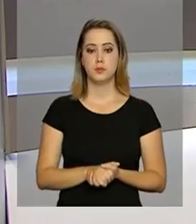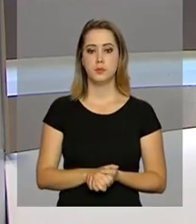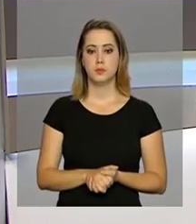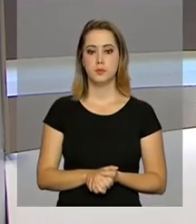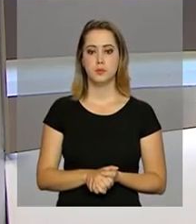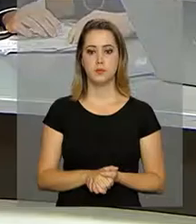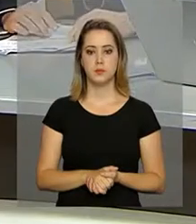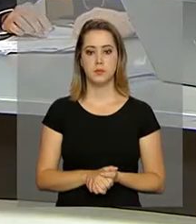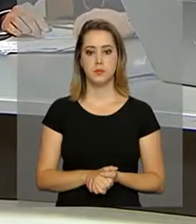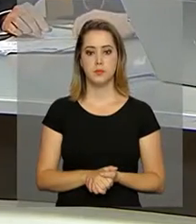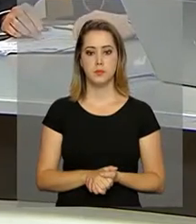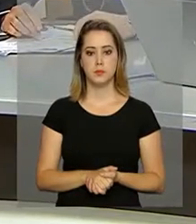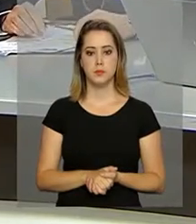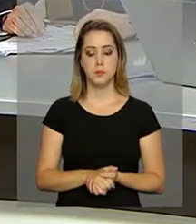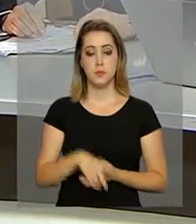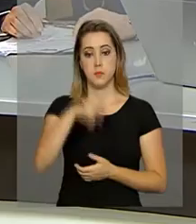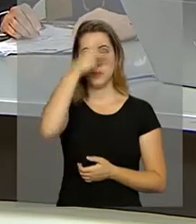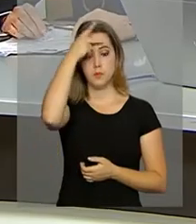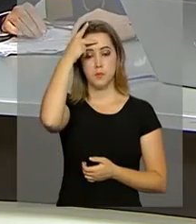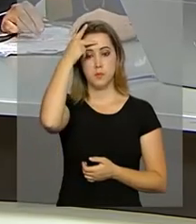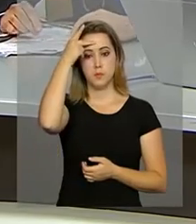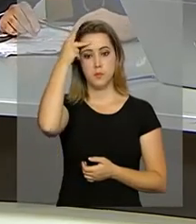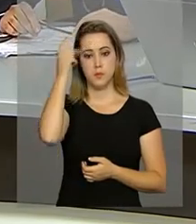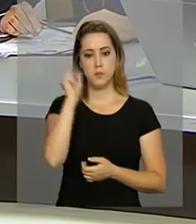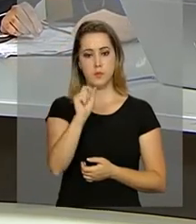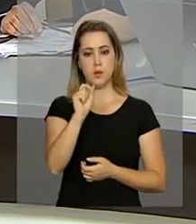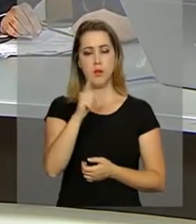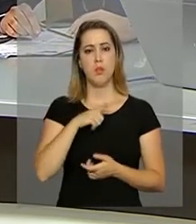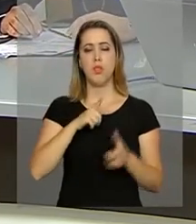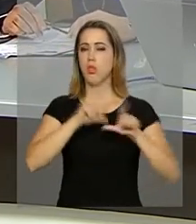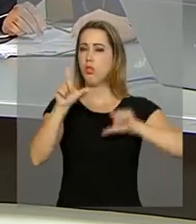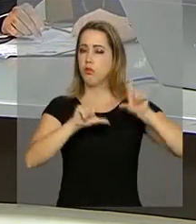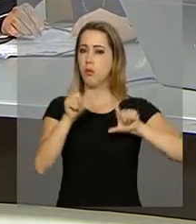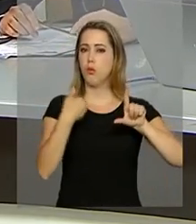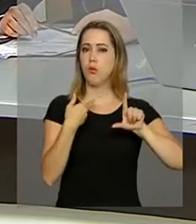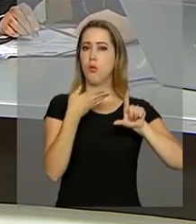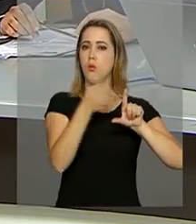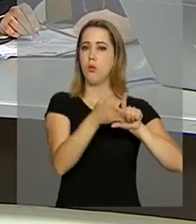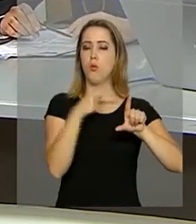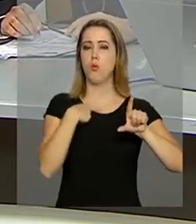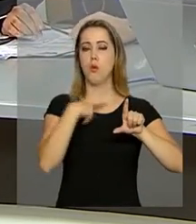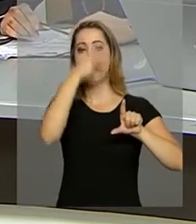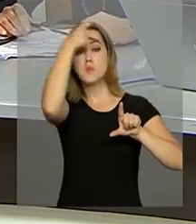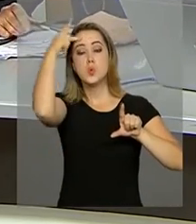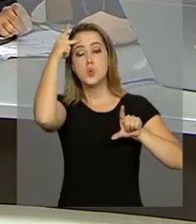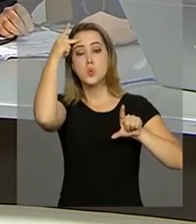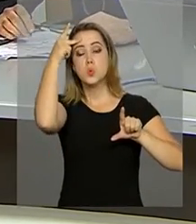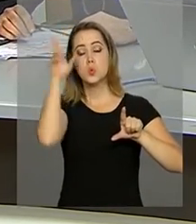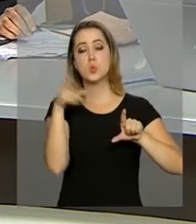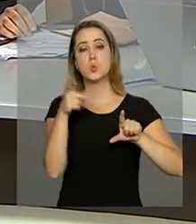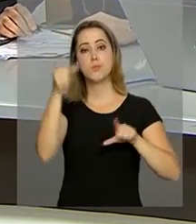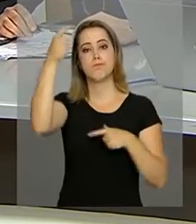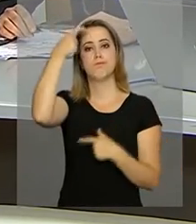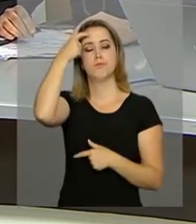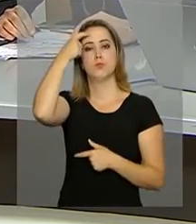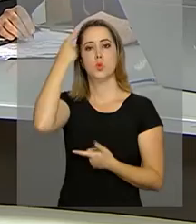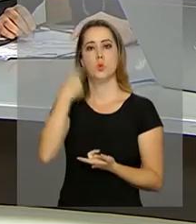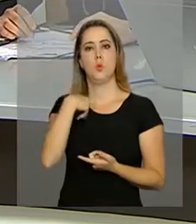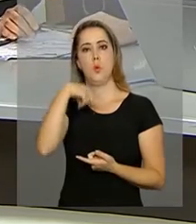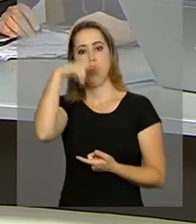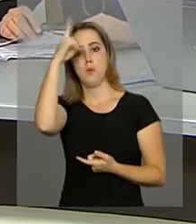irá desenvolver para que conscientizem toda a população a não dirigir veículo sob o efeito de